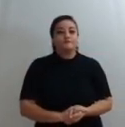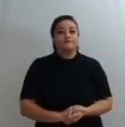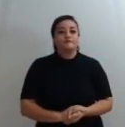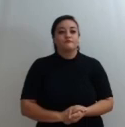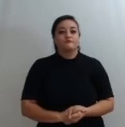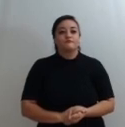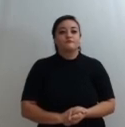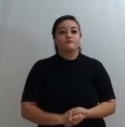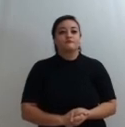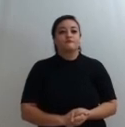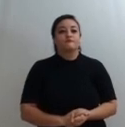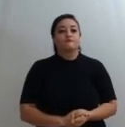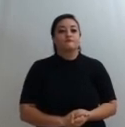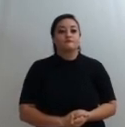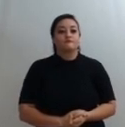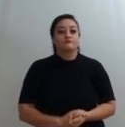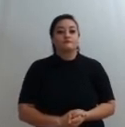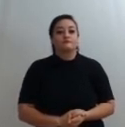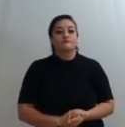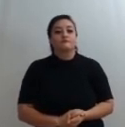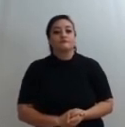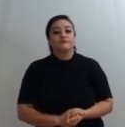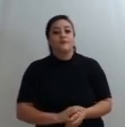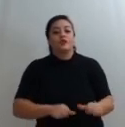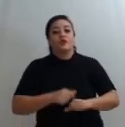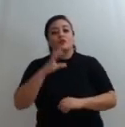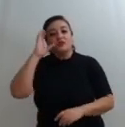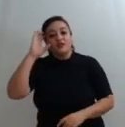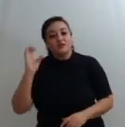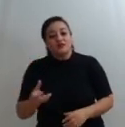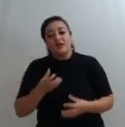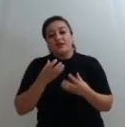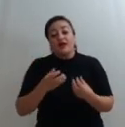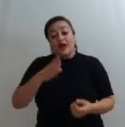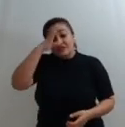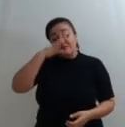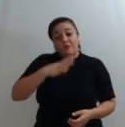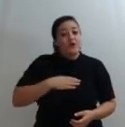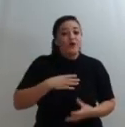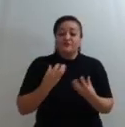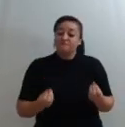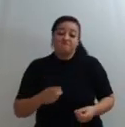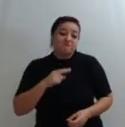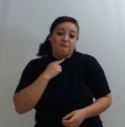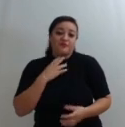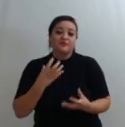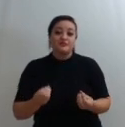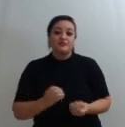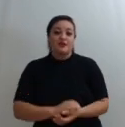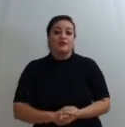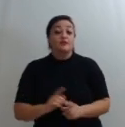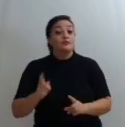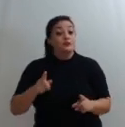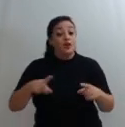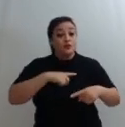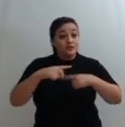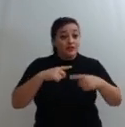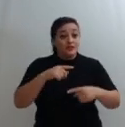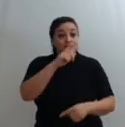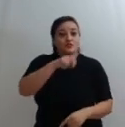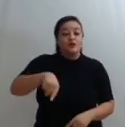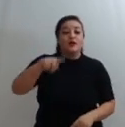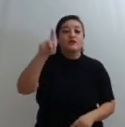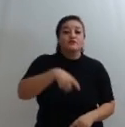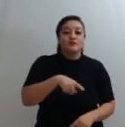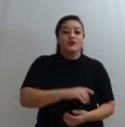as provas inadmissíveis, provas ilícitas. Mas não é disso que nós estamos tratando aqui. Estamos tratando só da anulação